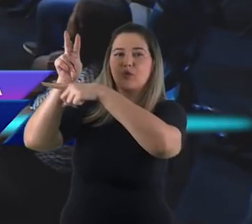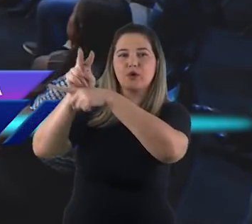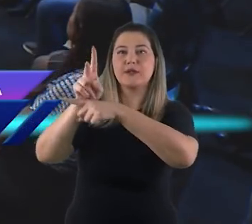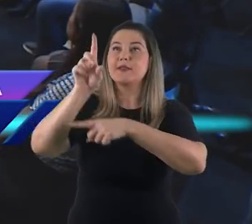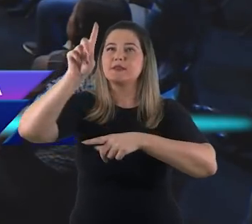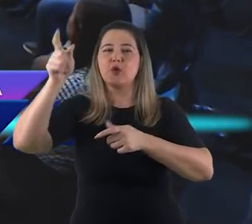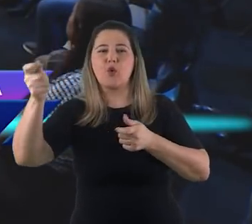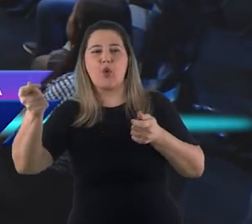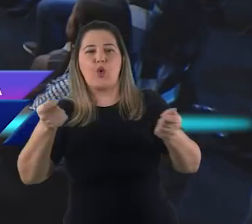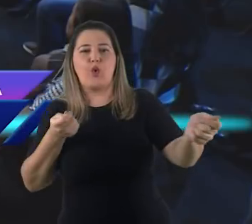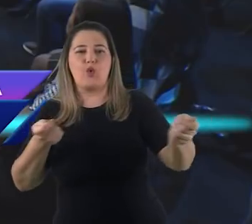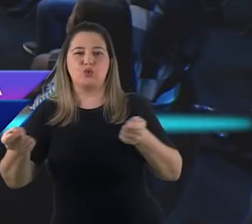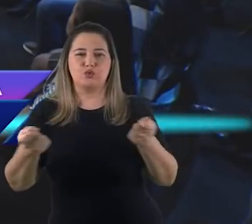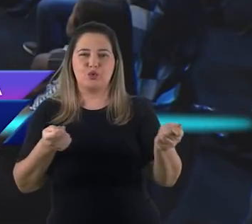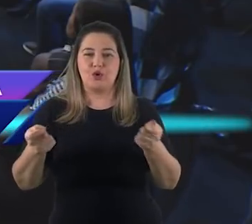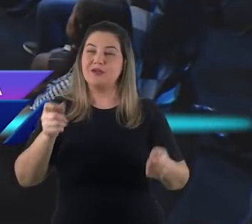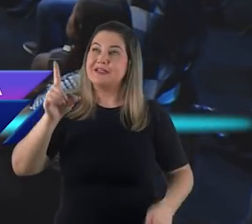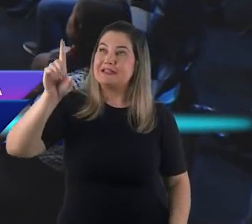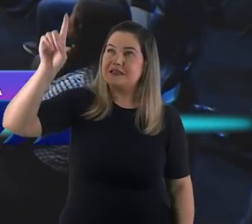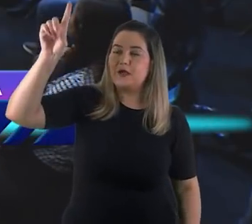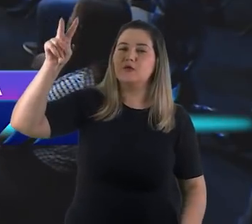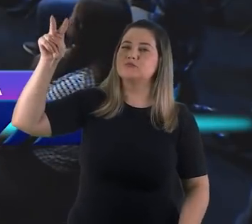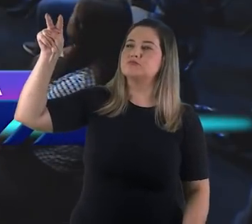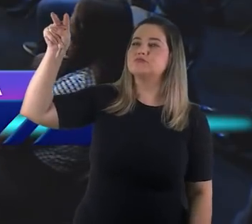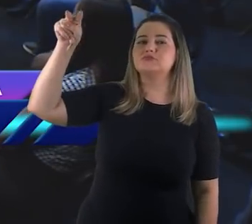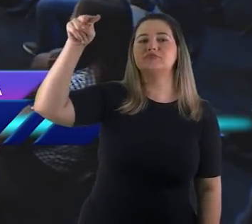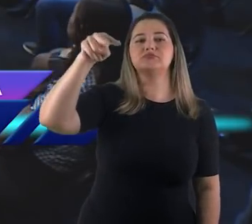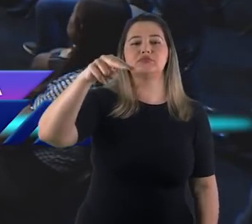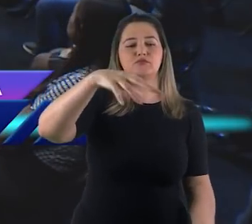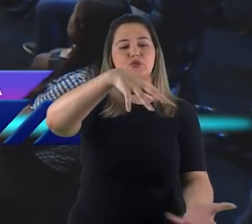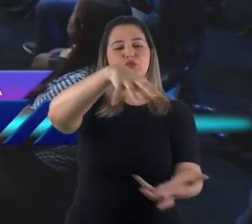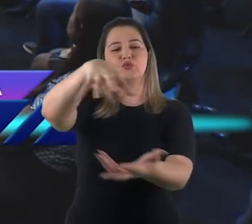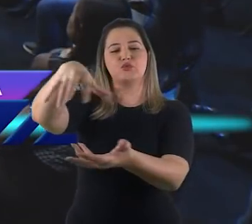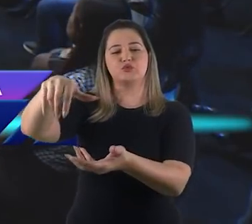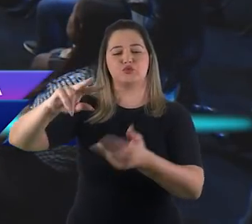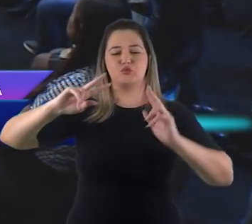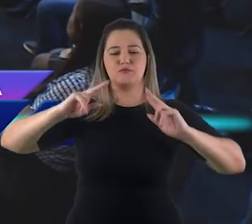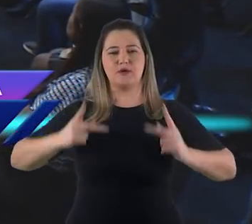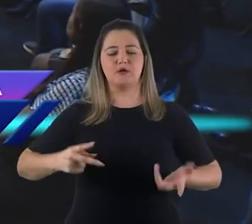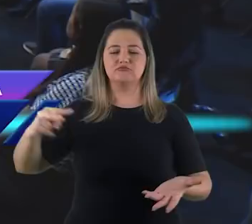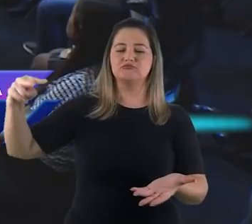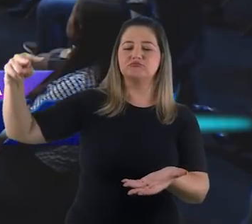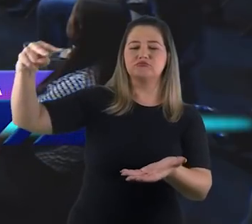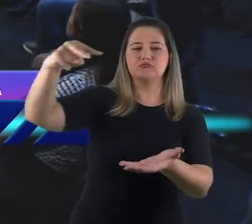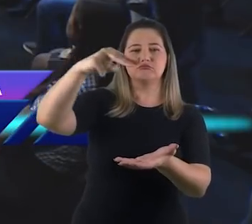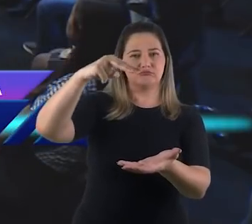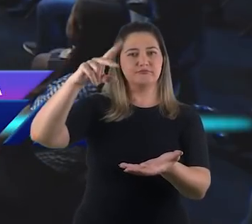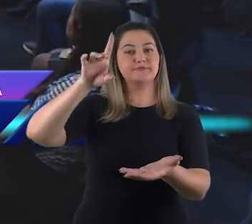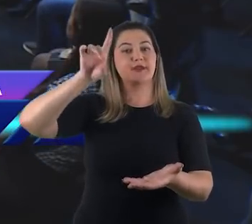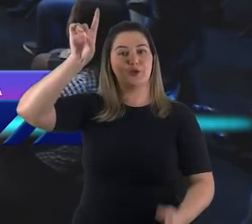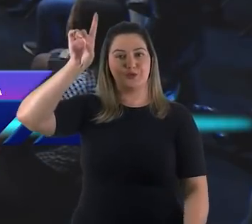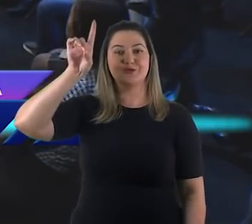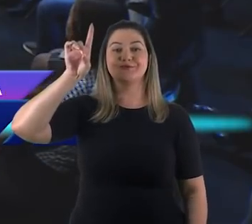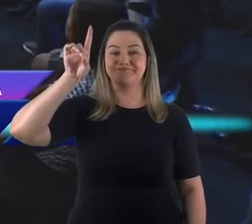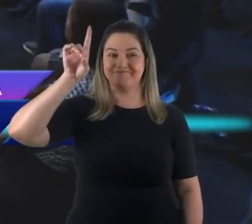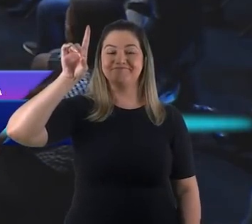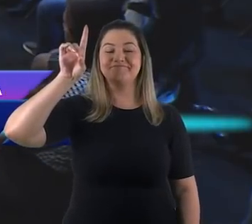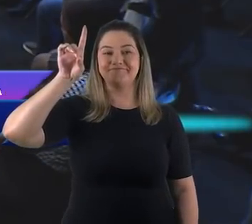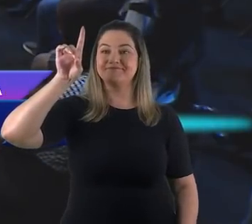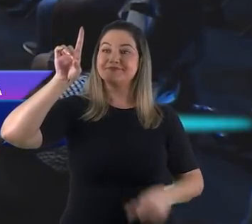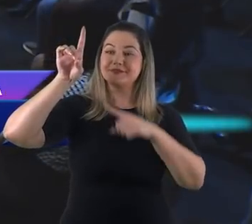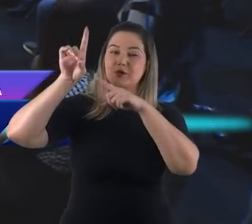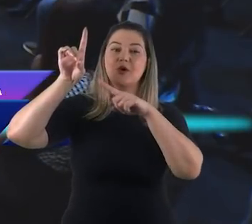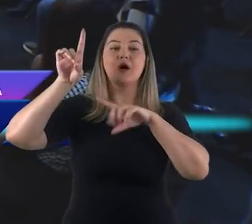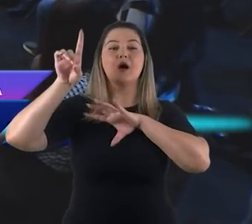tudo. É Deus quem está olhando pela humanidade. Você. O